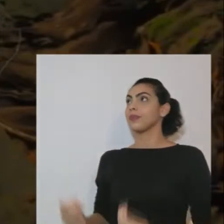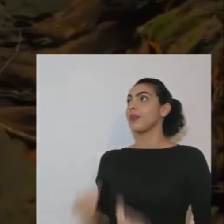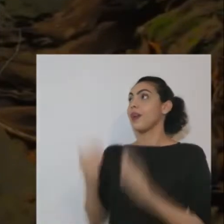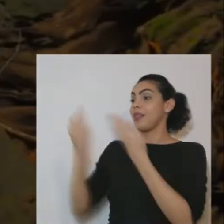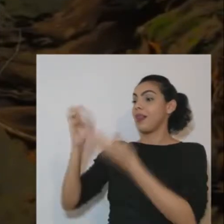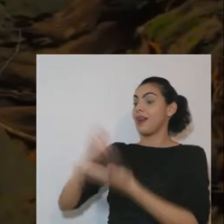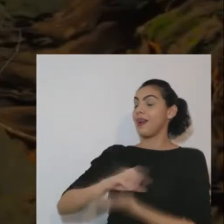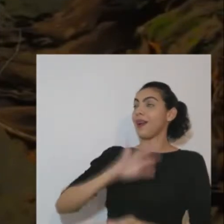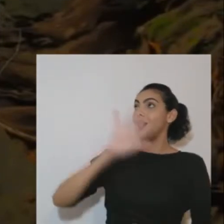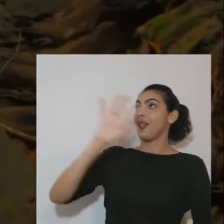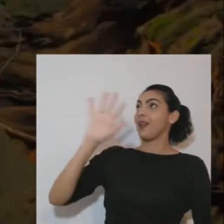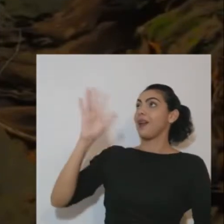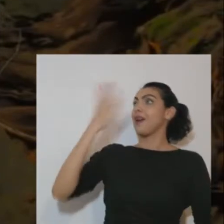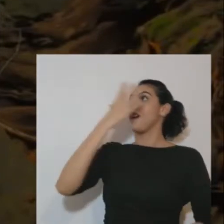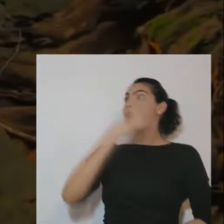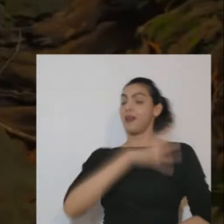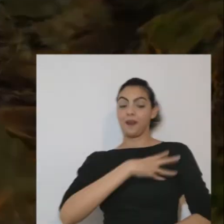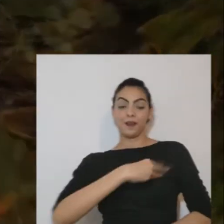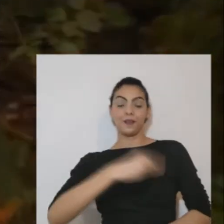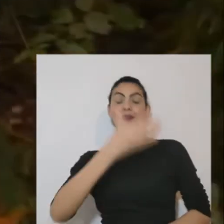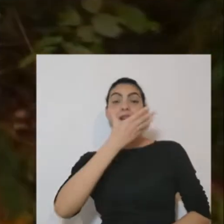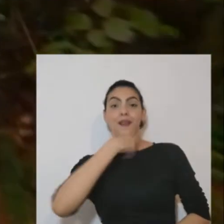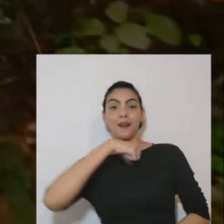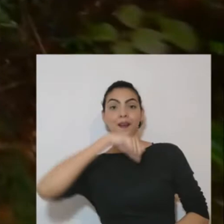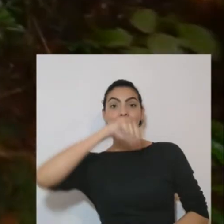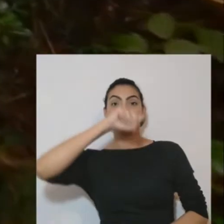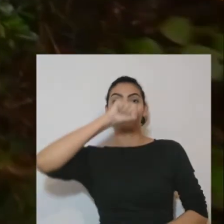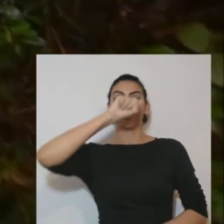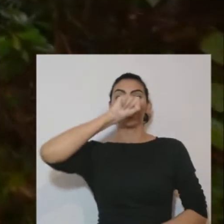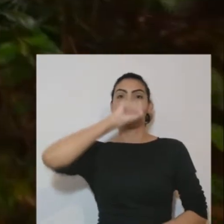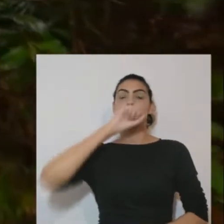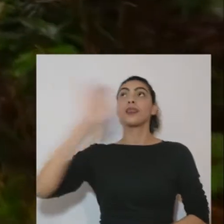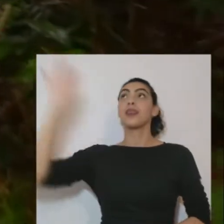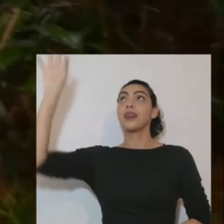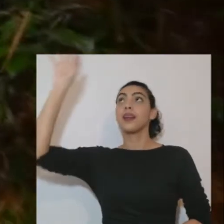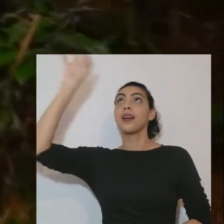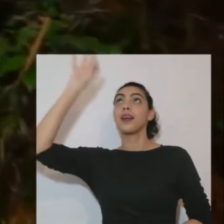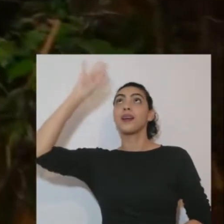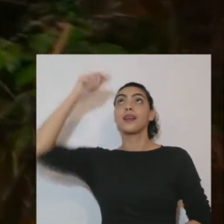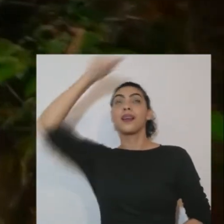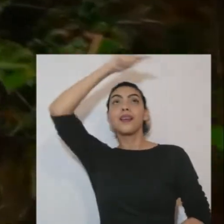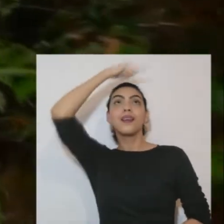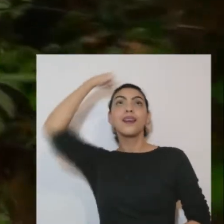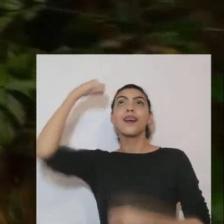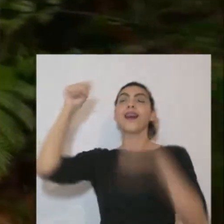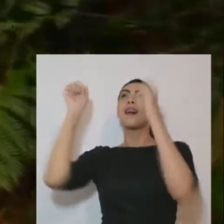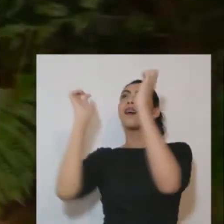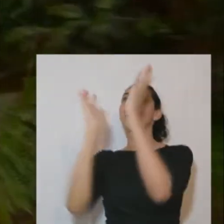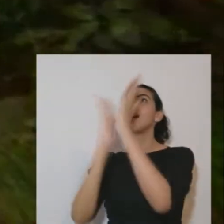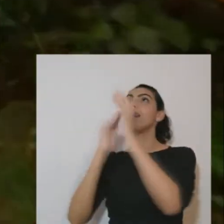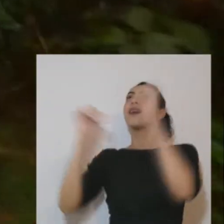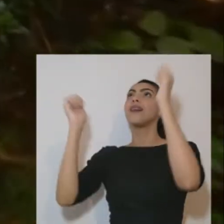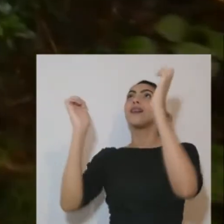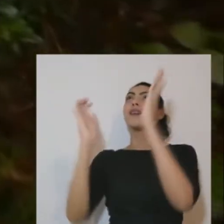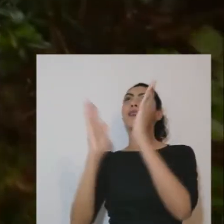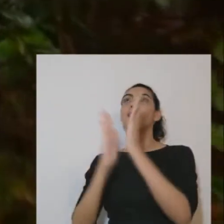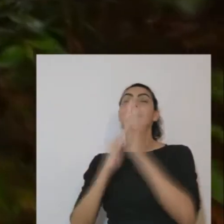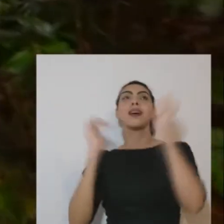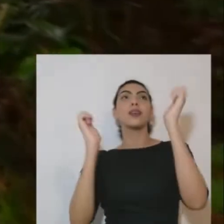Dai glória ao Filho, glória ao Pai, ao Santo Espírito